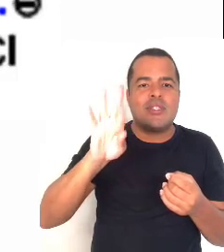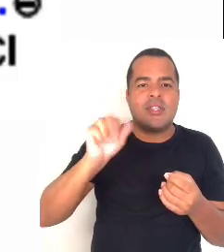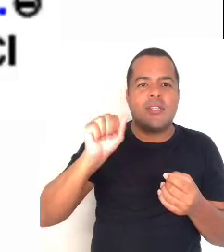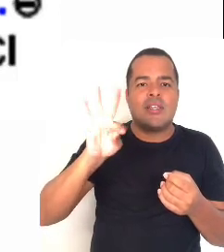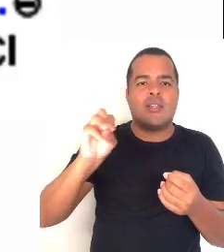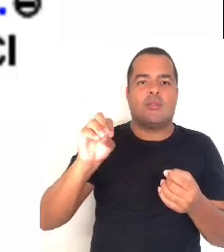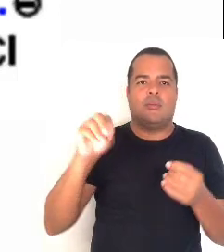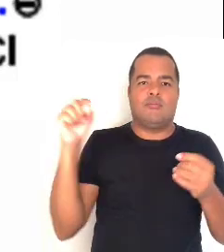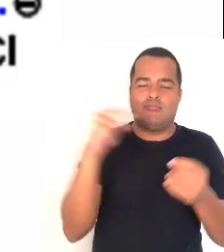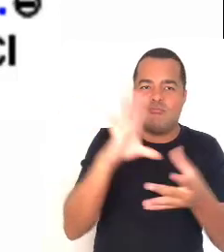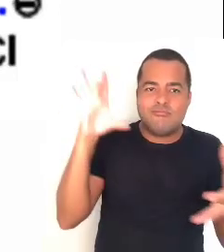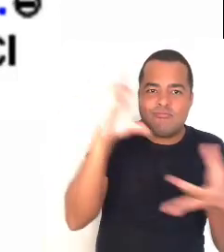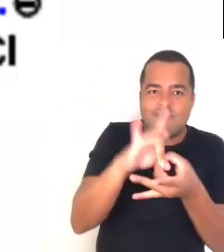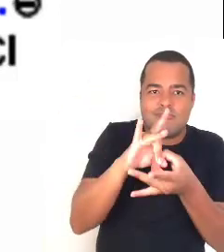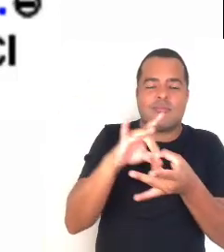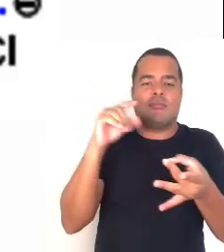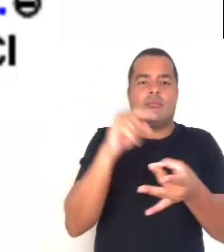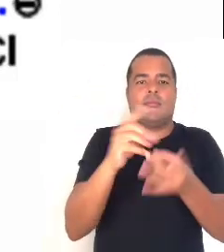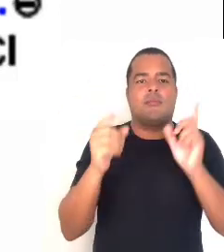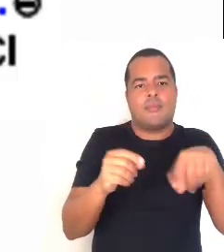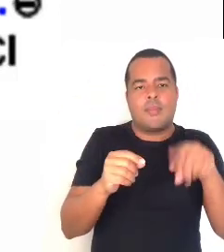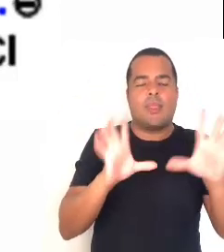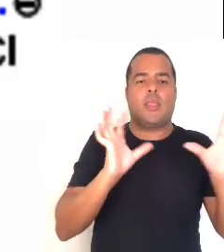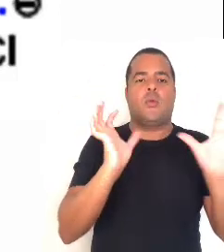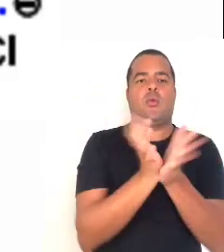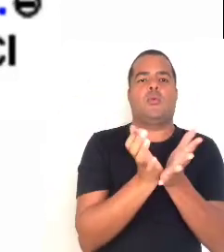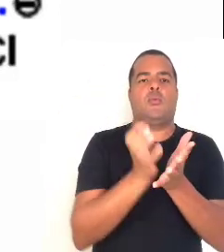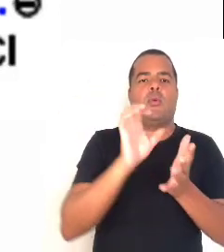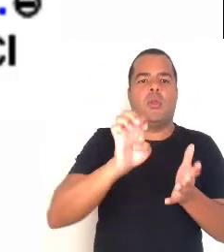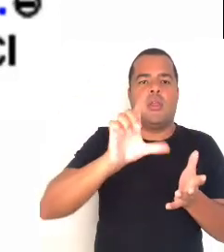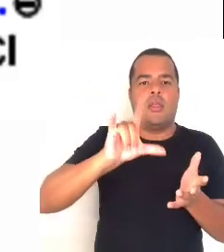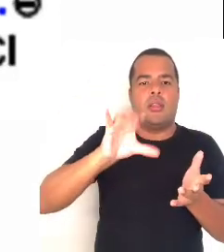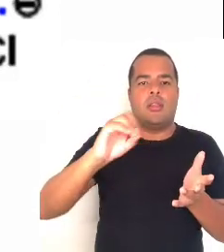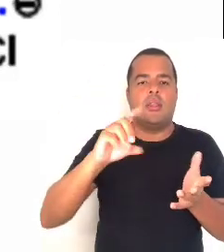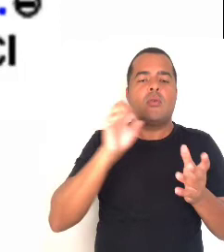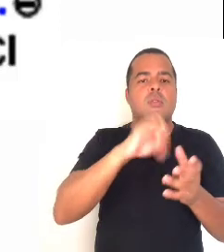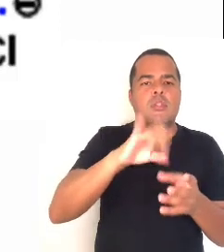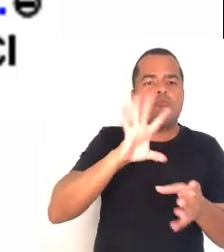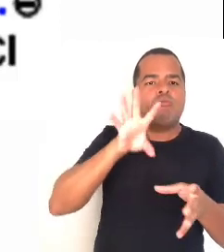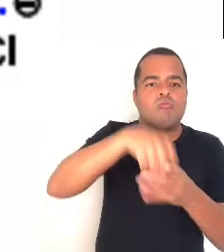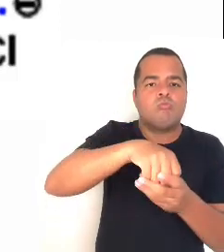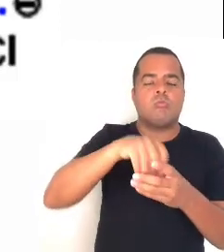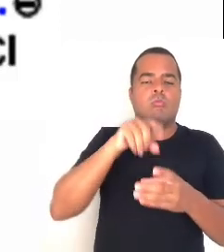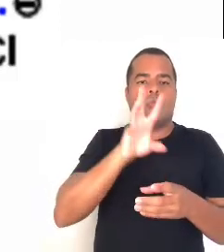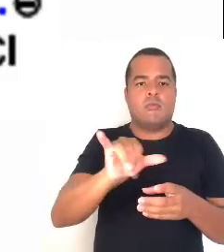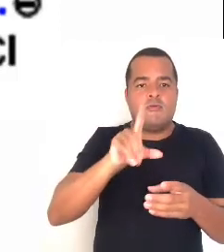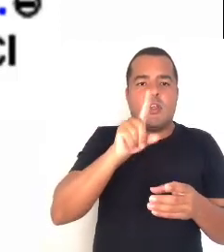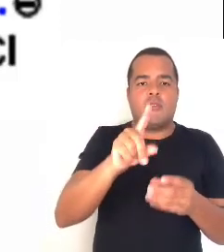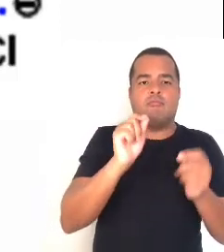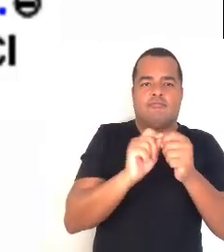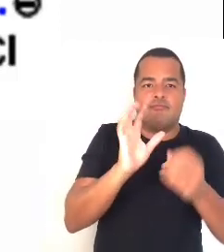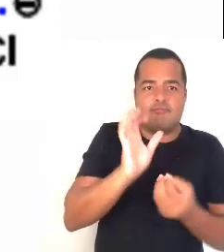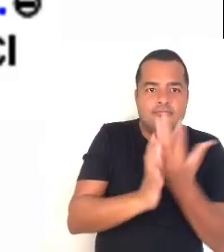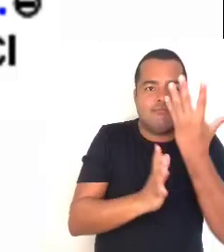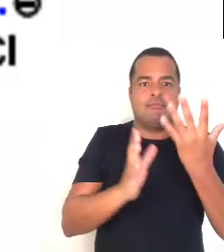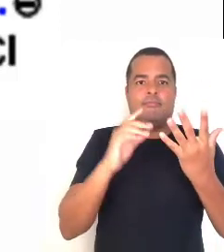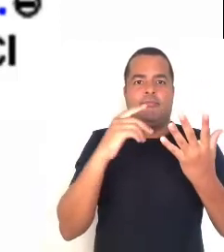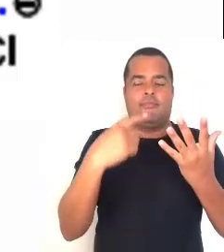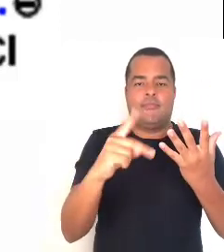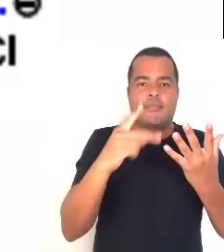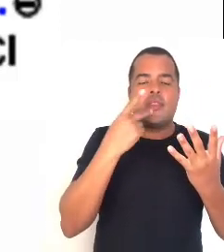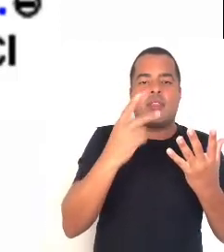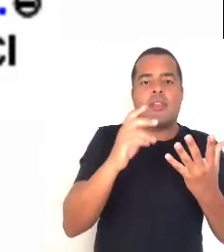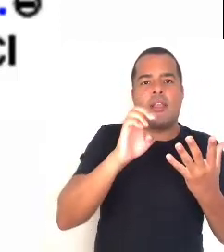substrato. E aí, esse carbono que estaria ligado aí a um grupo L, que eu vou chamar, no momento que ele ataca, ele vai formar esse